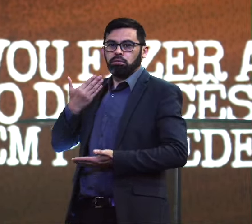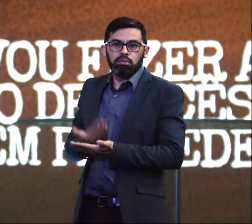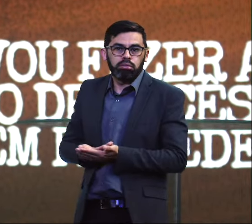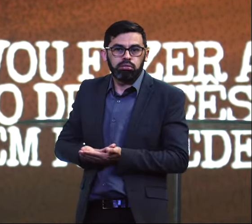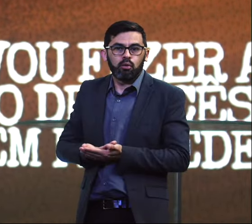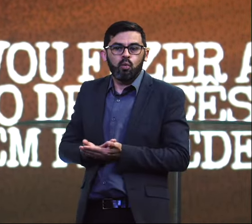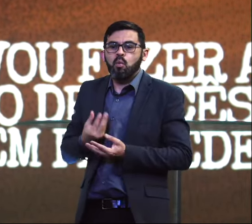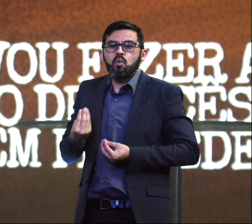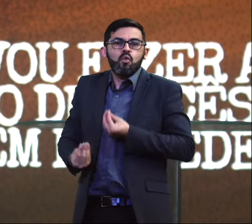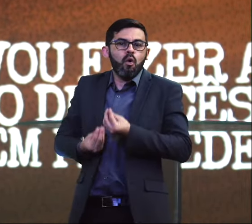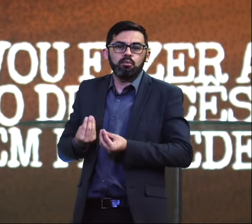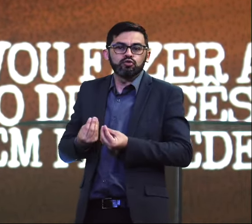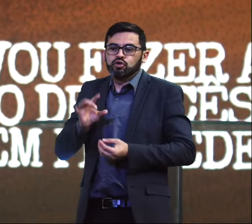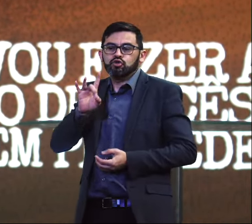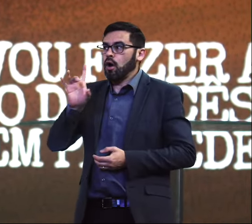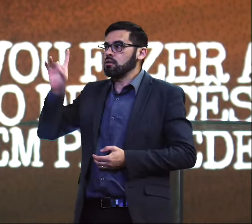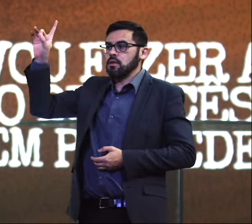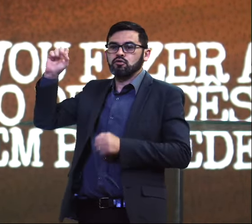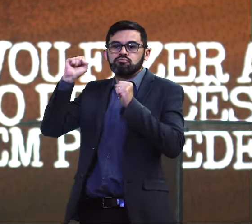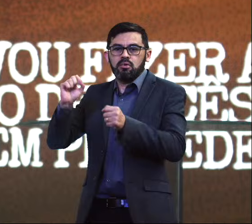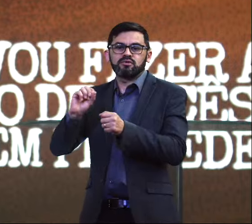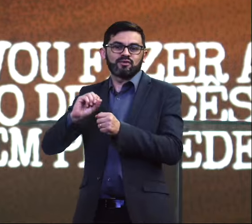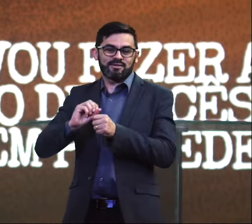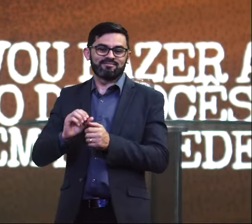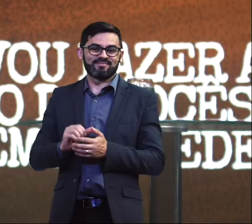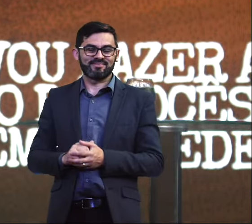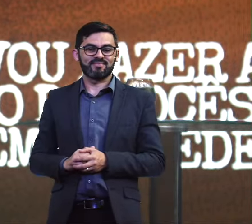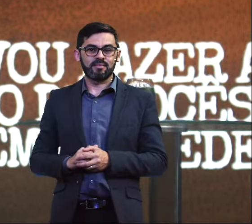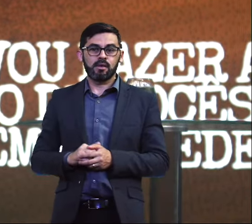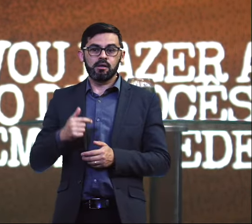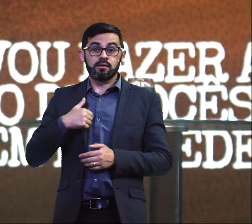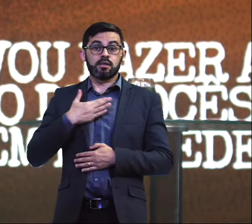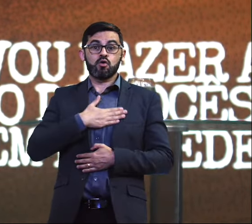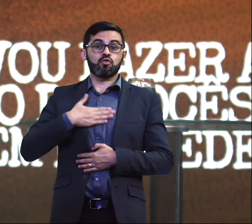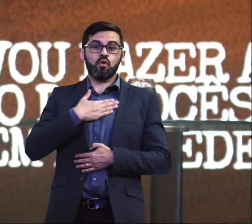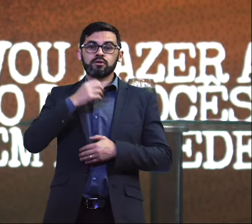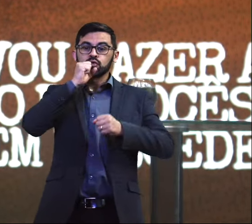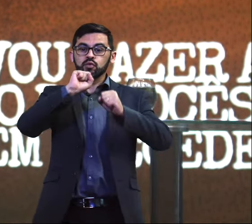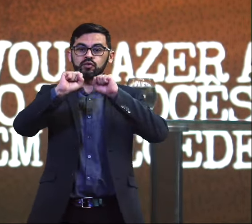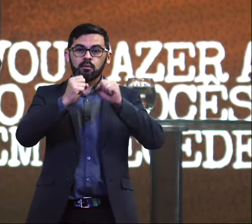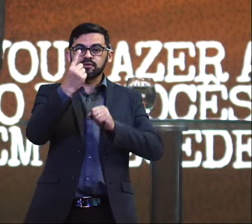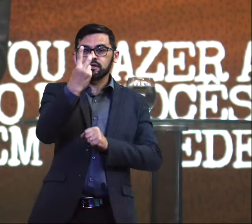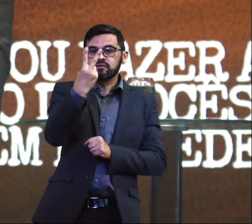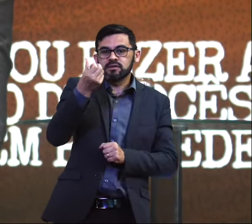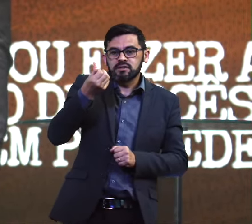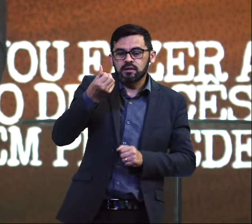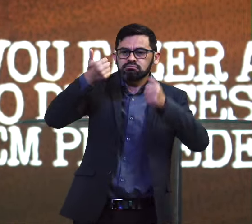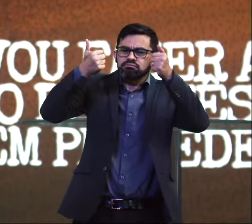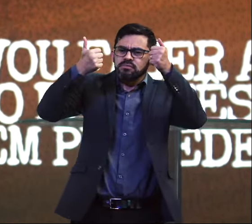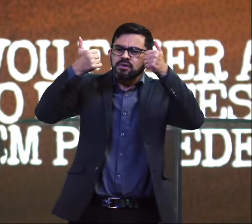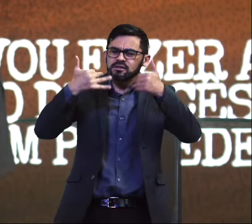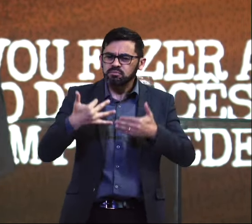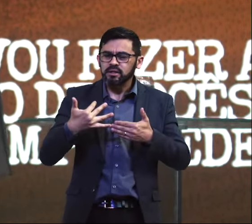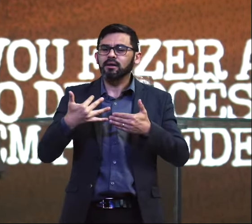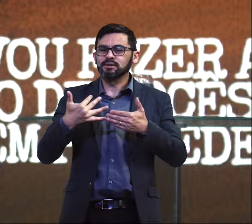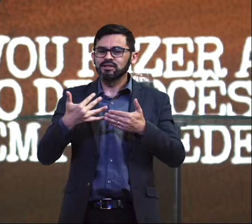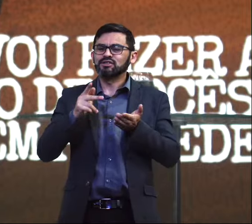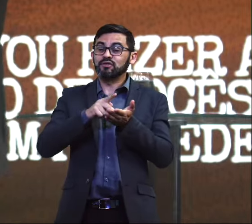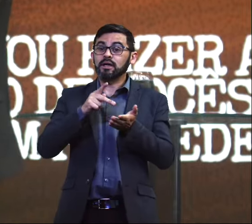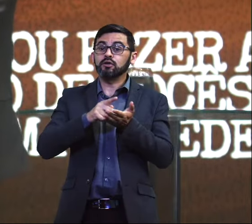boquiabertos. Só Deus pode fazer isso. Eu gosto do Salmo 126, que ele vai falar justamente